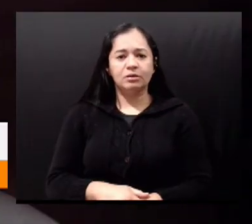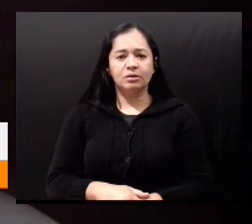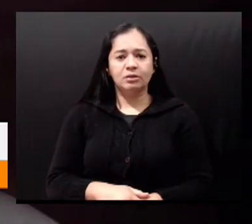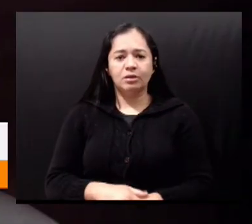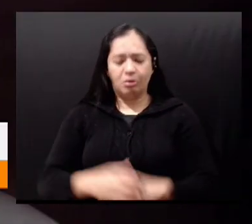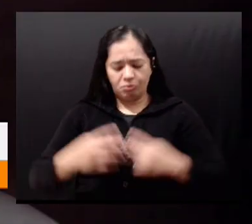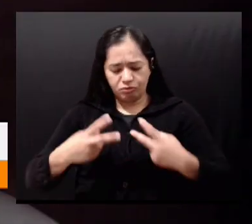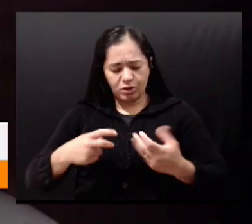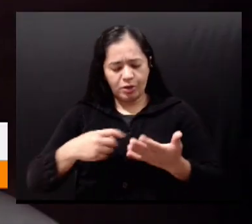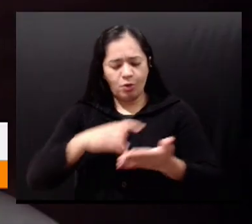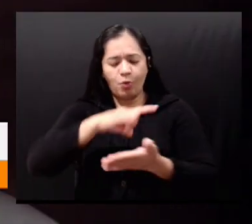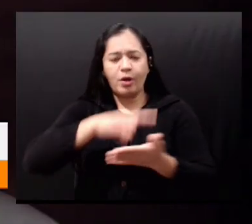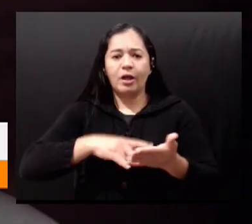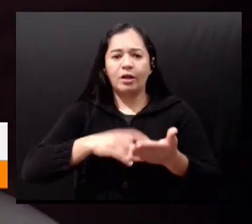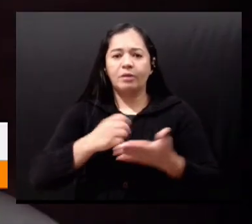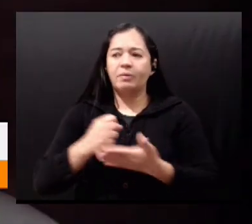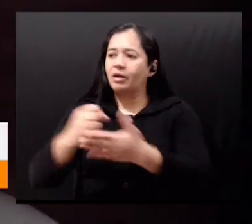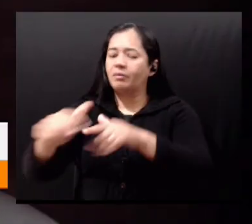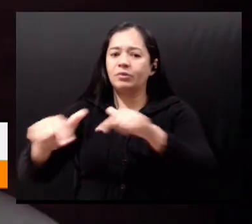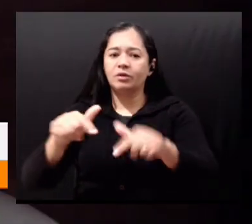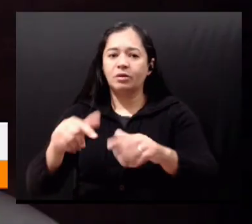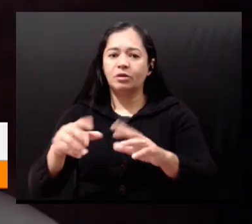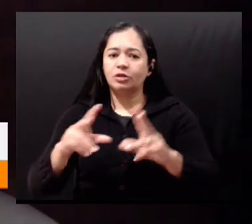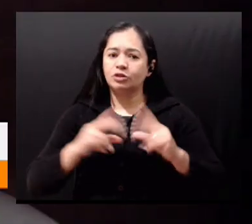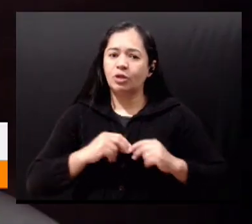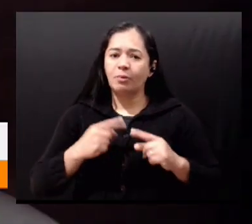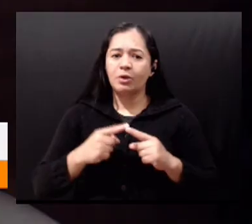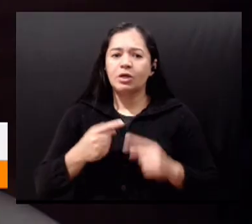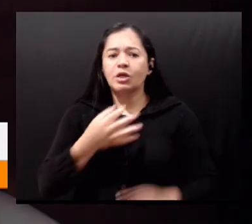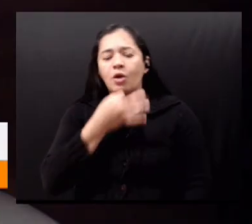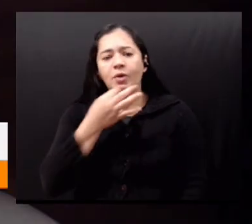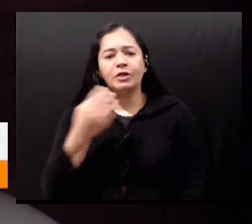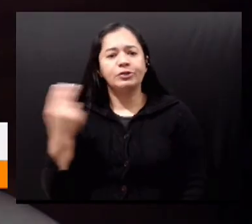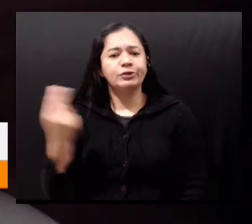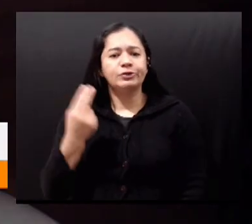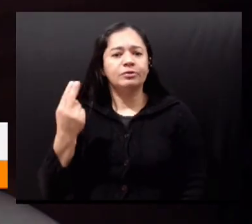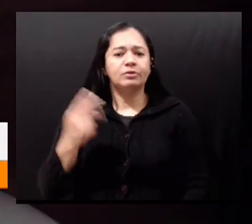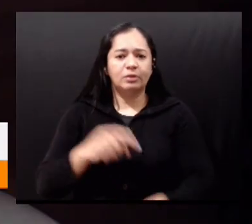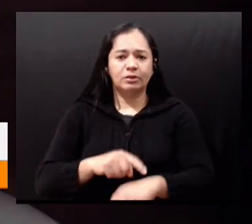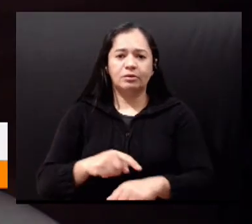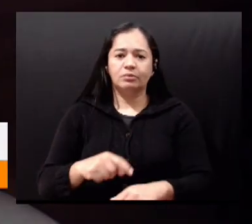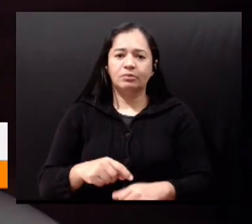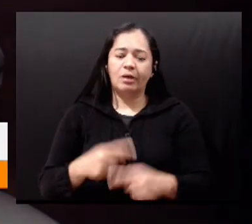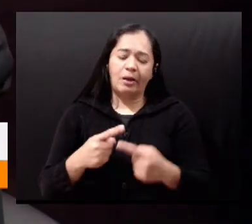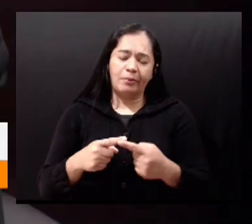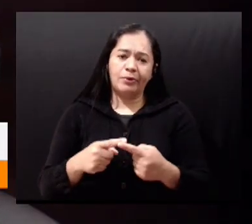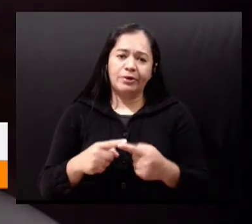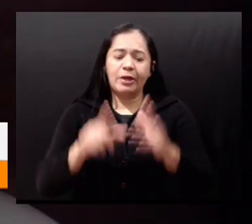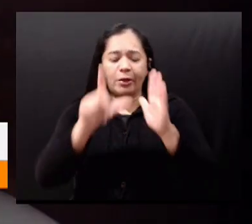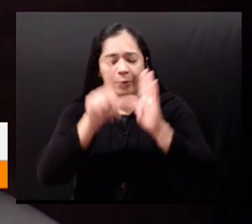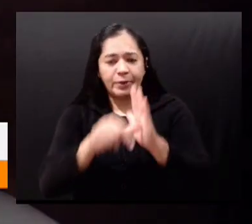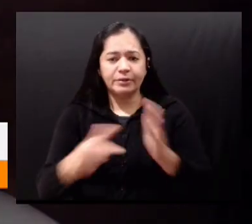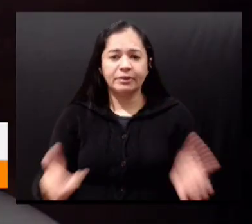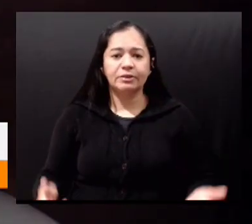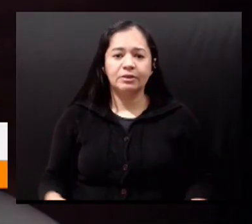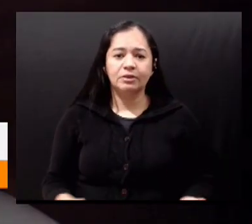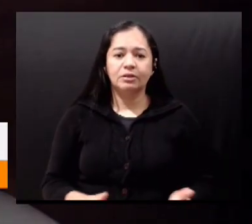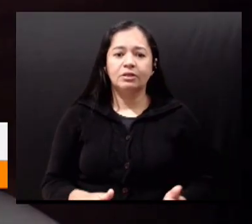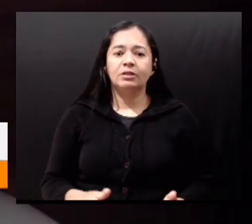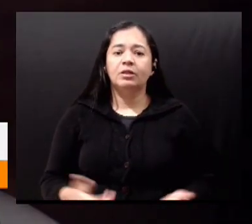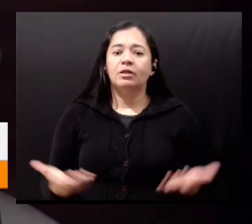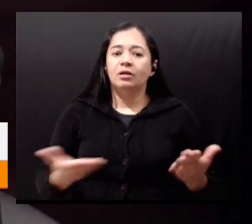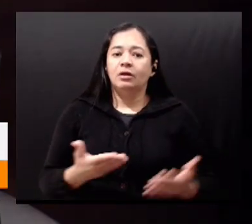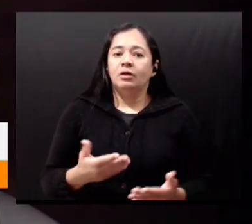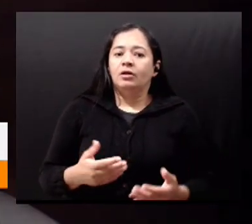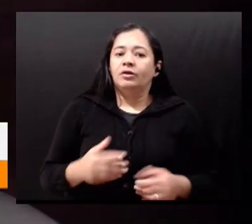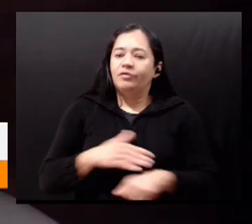trabalho. Uhum. Poxa, por que que eu estou achando que não vai dar tempo? Ah, porque me atrasei. Ah, então vou negociar com o meu chefe um prazo novo?